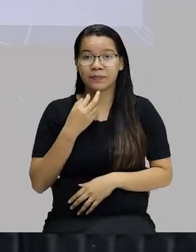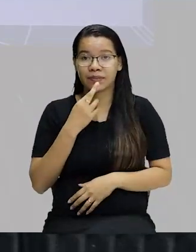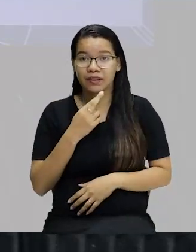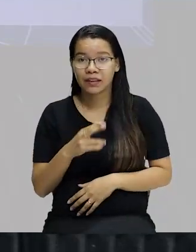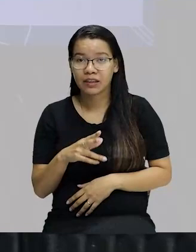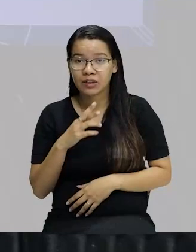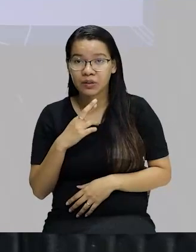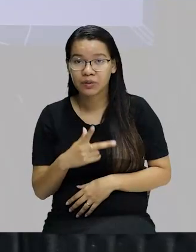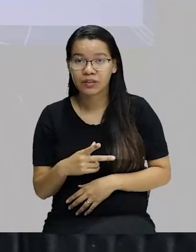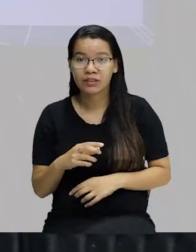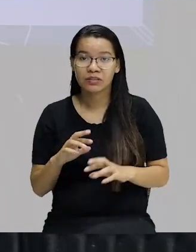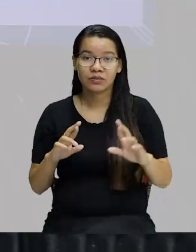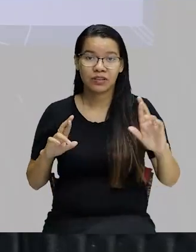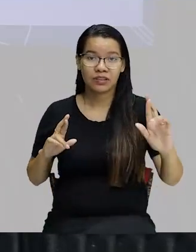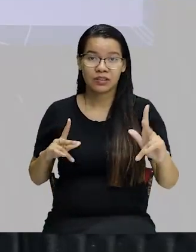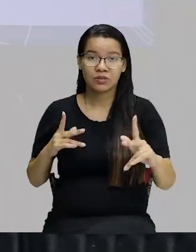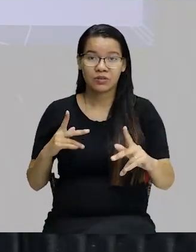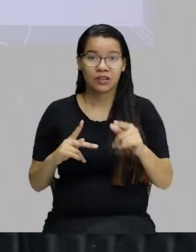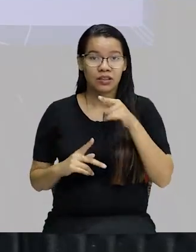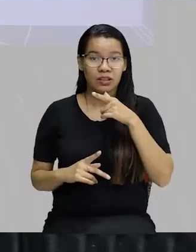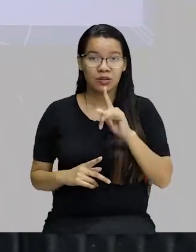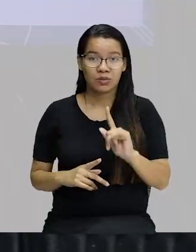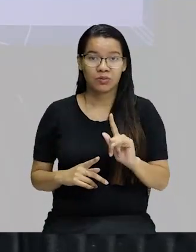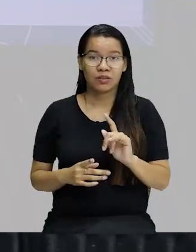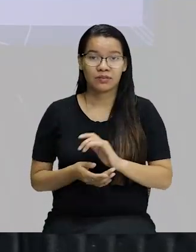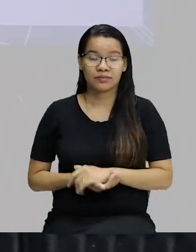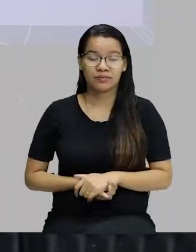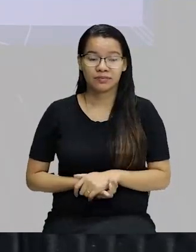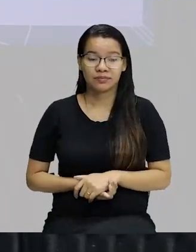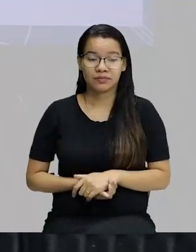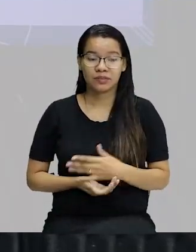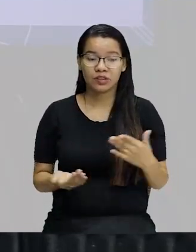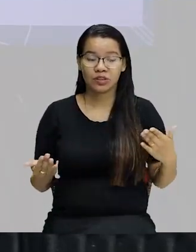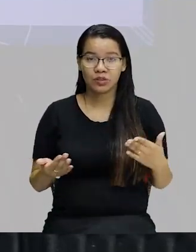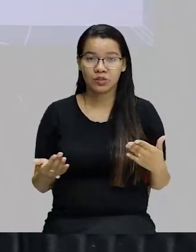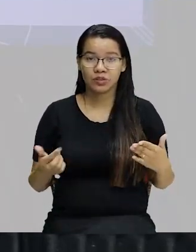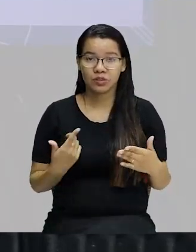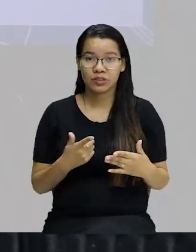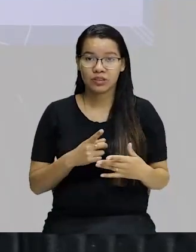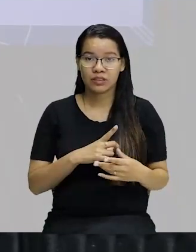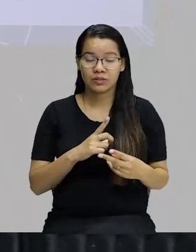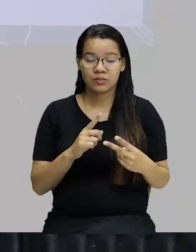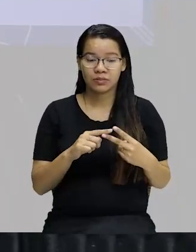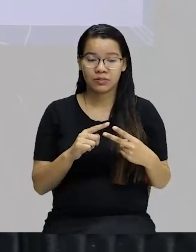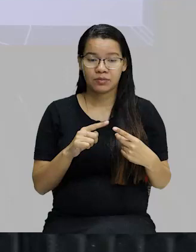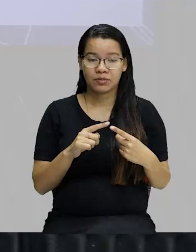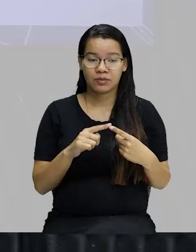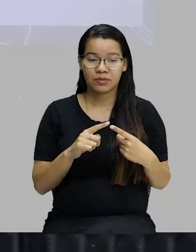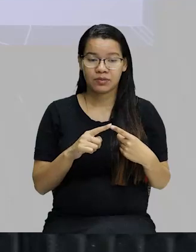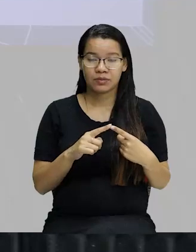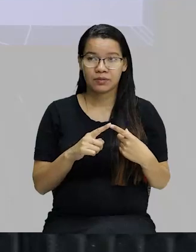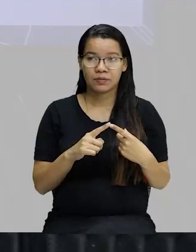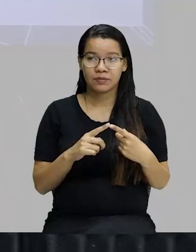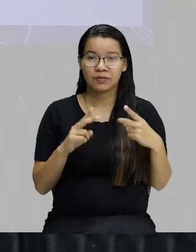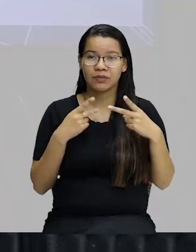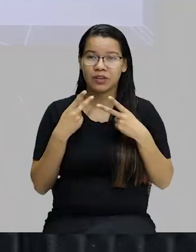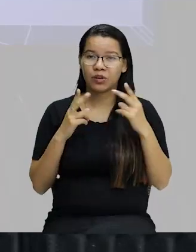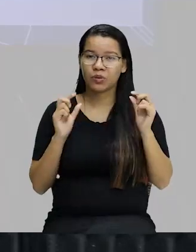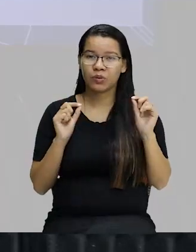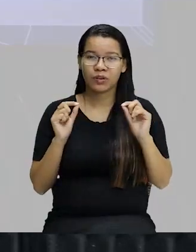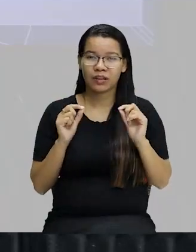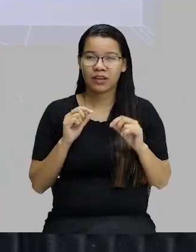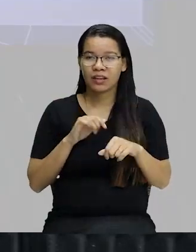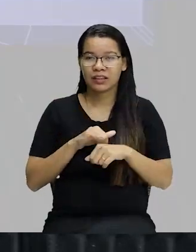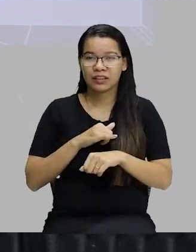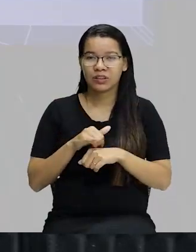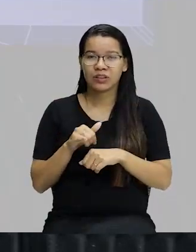aquele texto da sua língua materna. Bom, nosso roteiro hoje nós vamos ter primeiro Technical Reading, vamos falar um pouquinho do que é essa